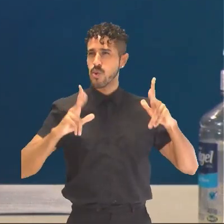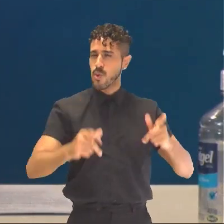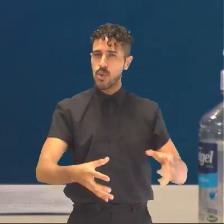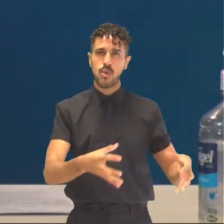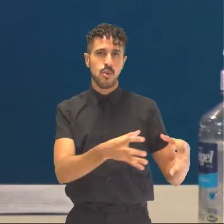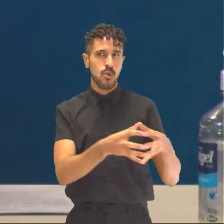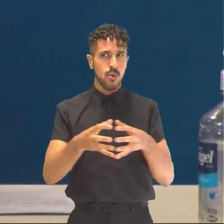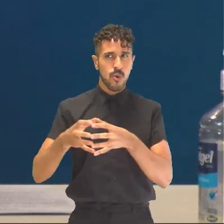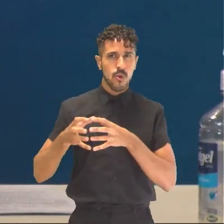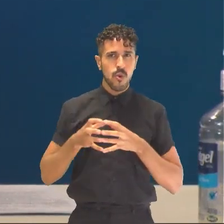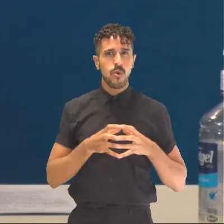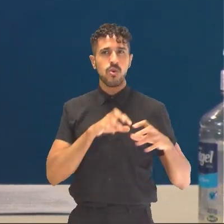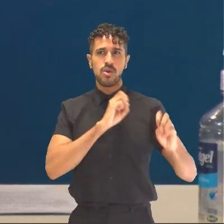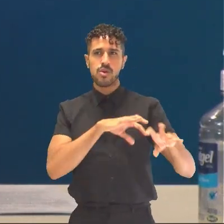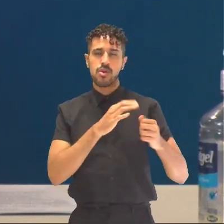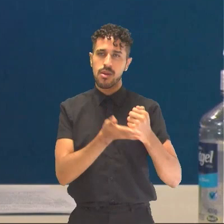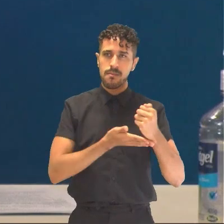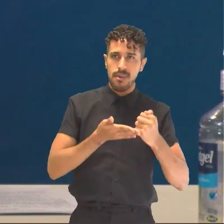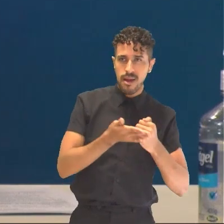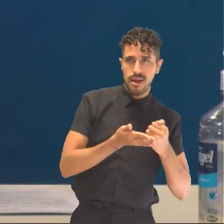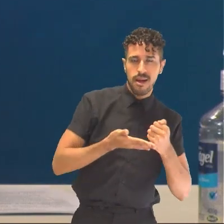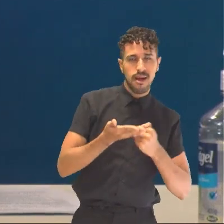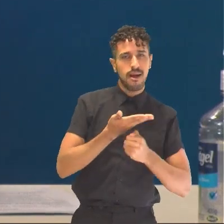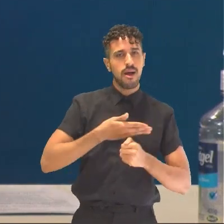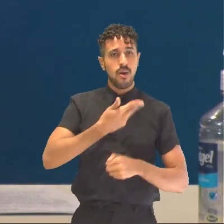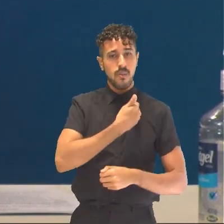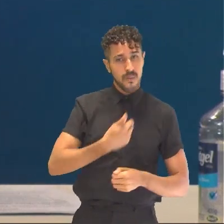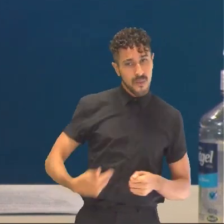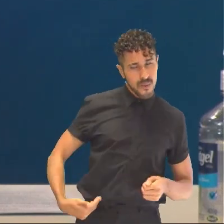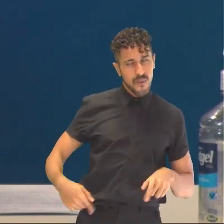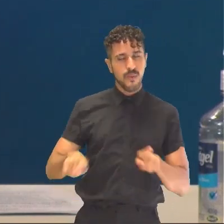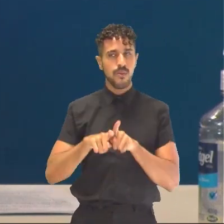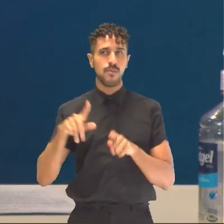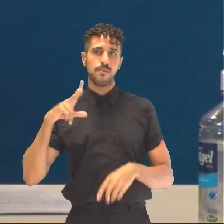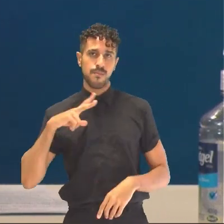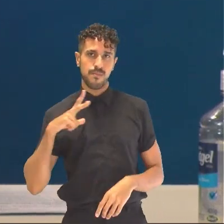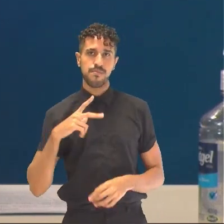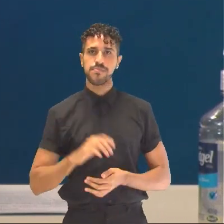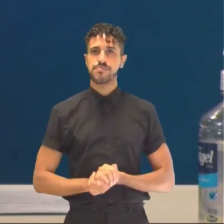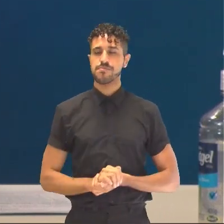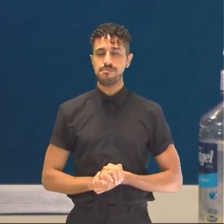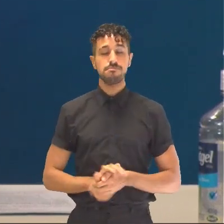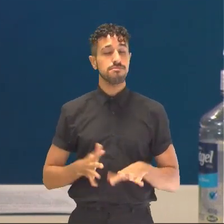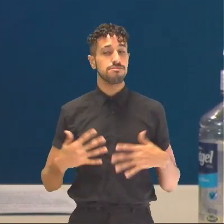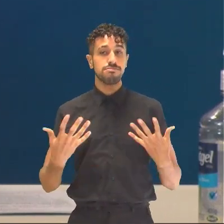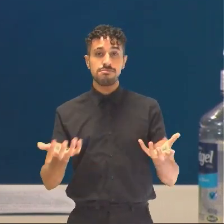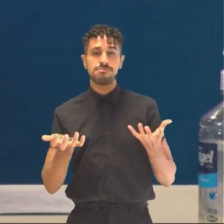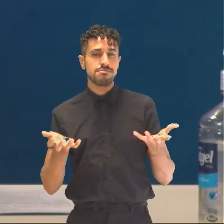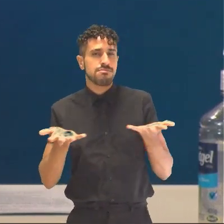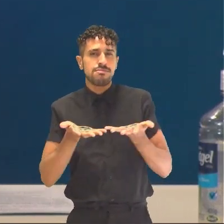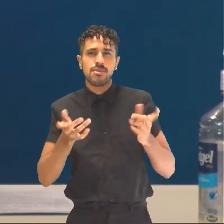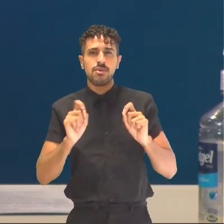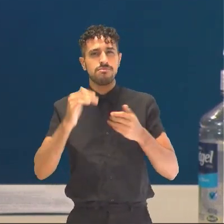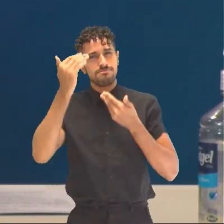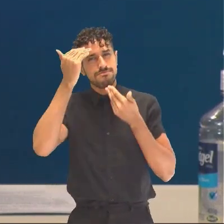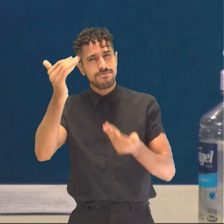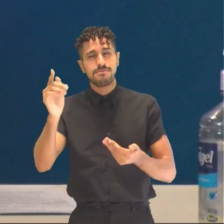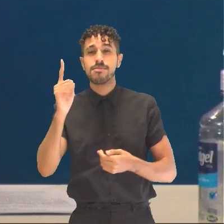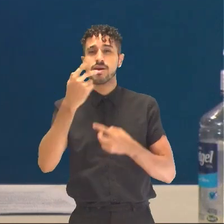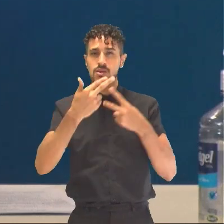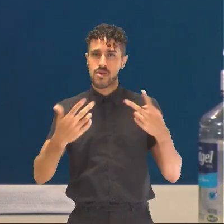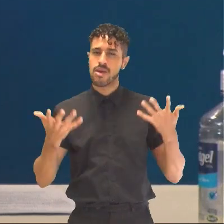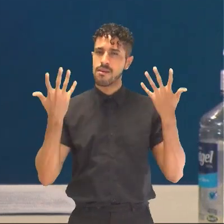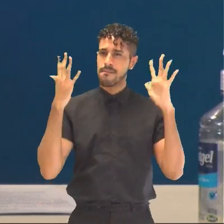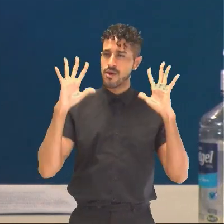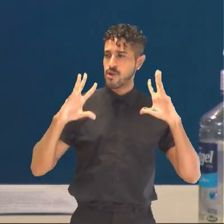rede de educação básica, tanto pública quanto privada. Então, eu quero aqui agradecer, primeiro